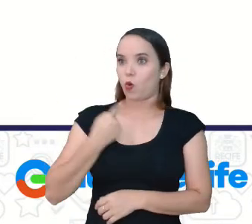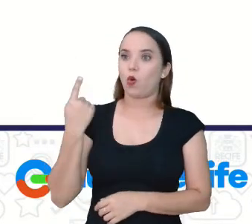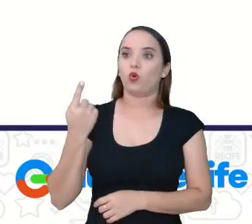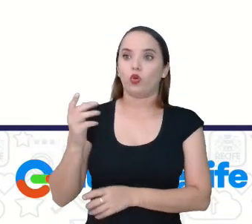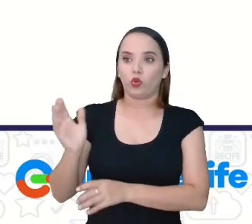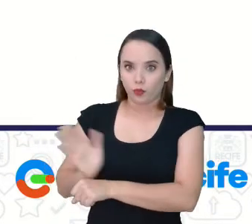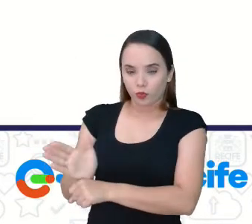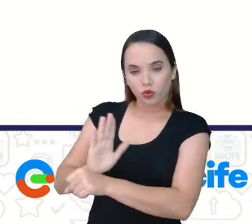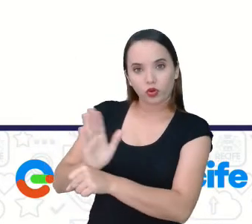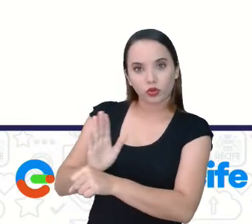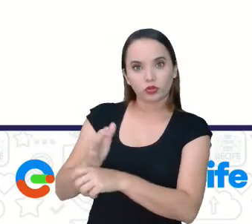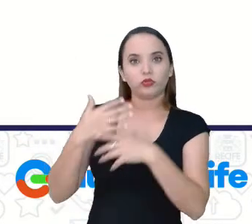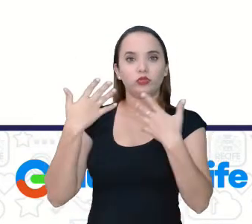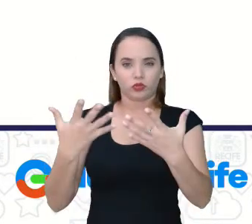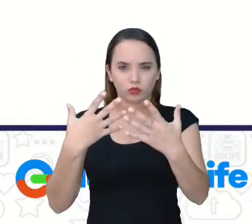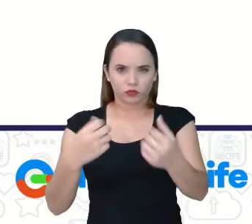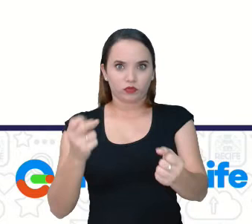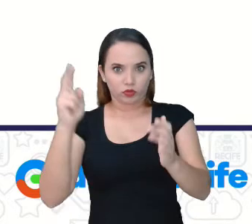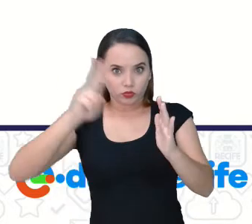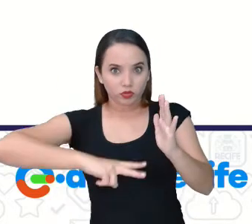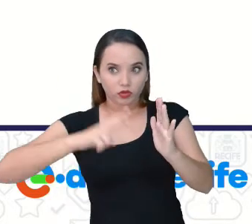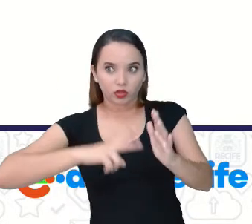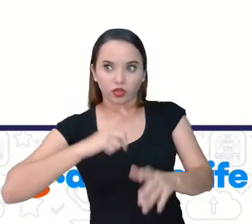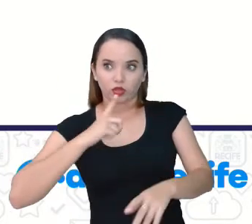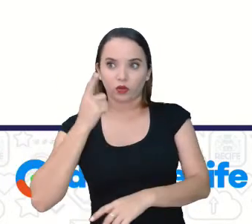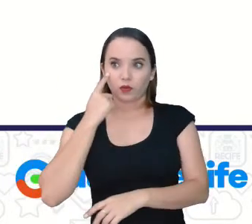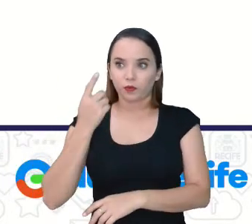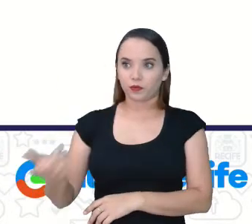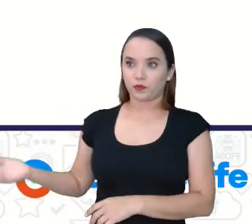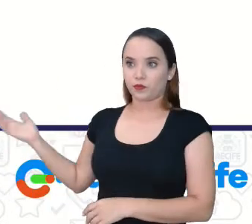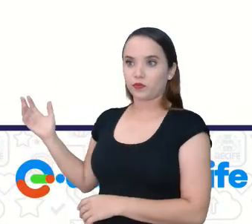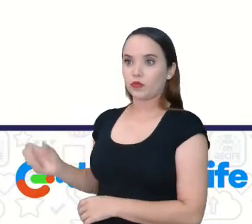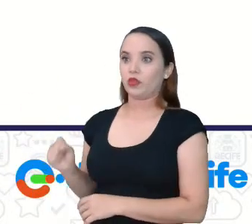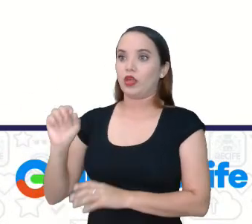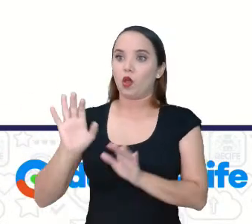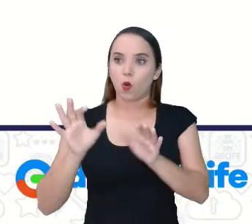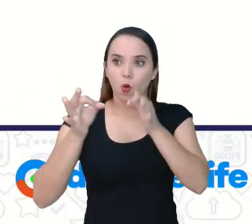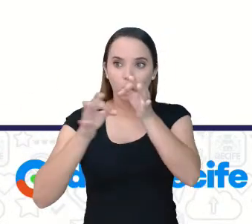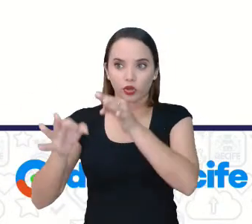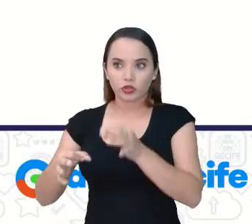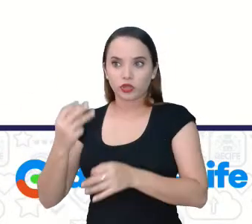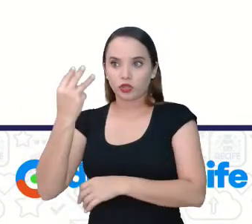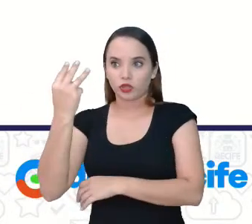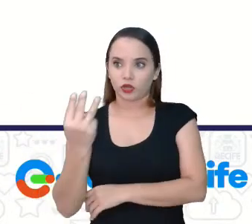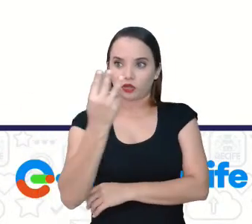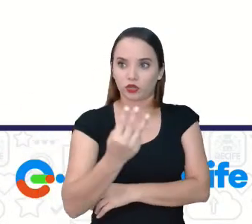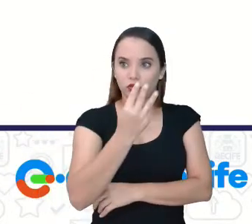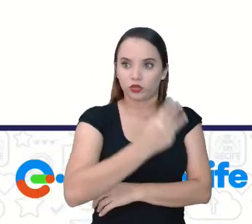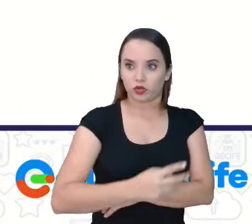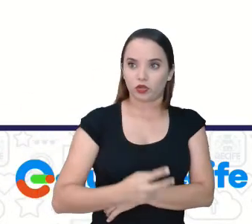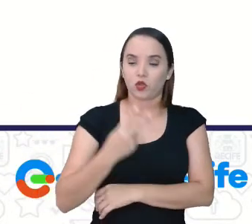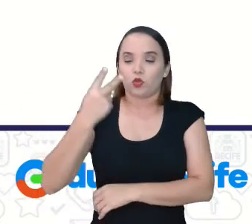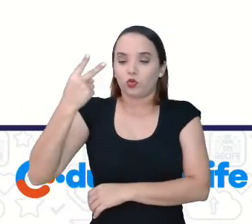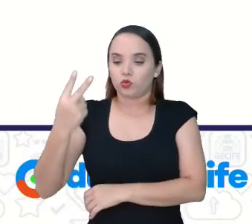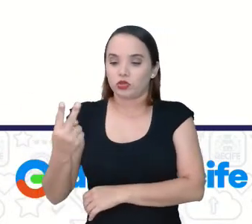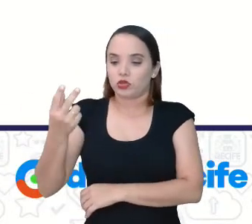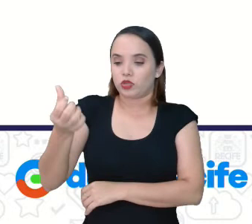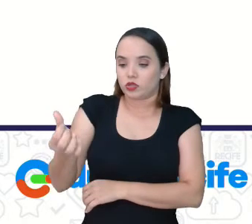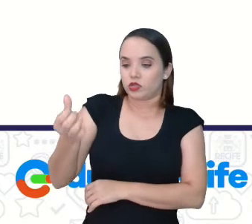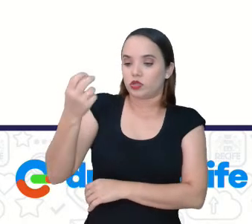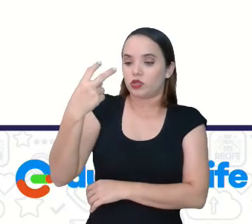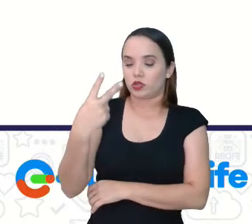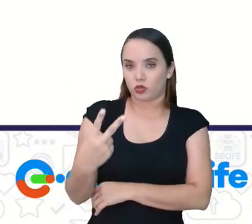por ano, certo? Vamos ler aí, eu tenho aí, separando aí de 3 em 3, tá? Então, eu tenho